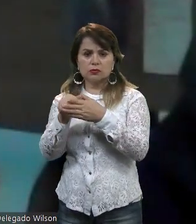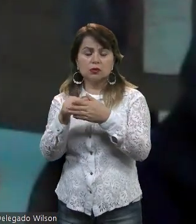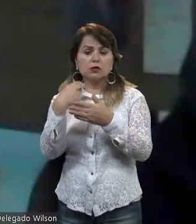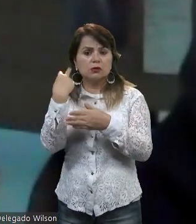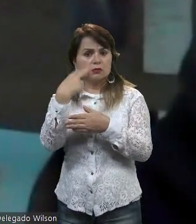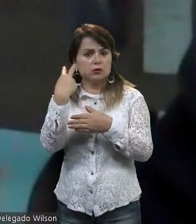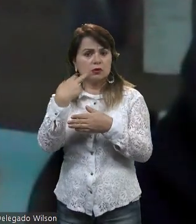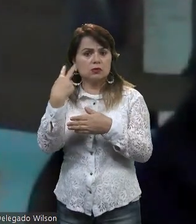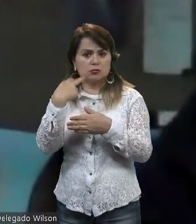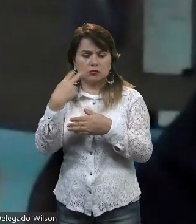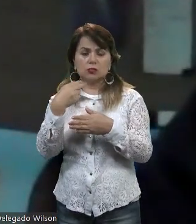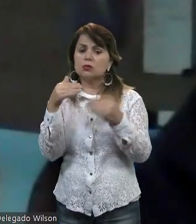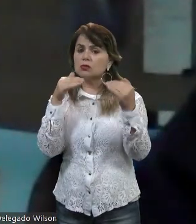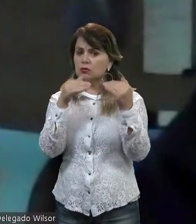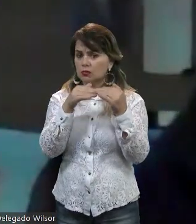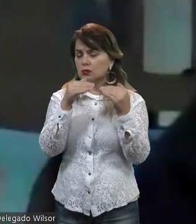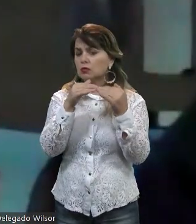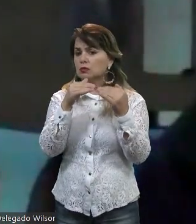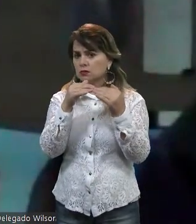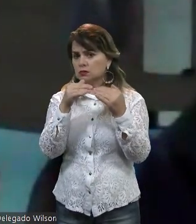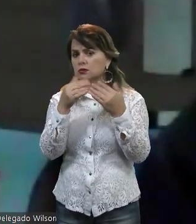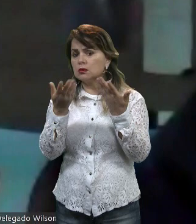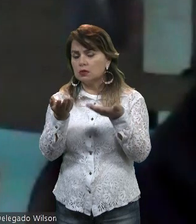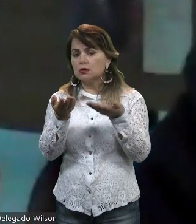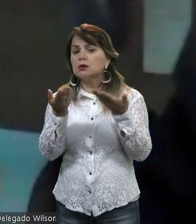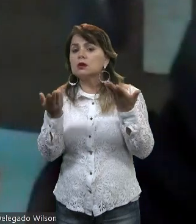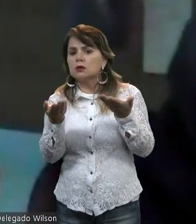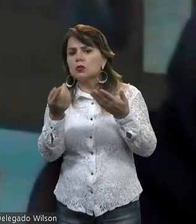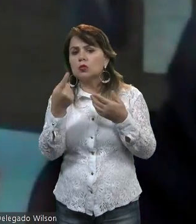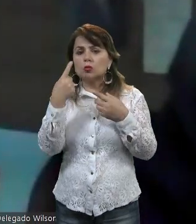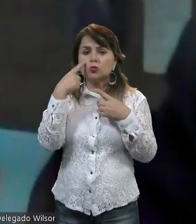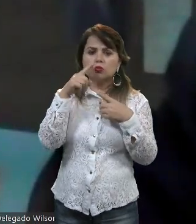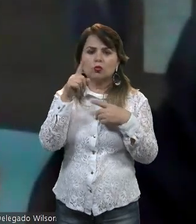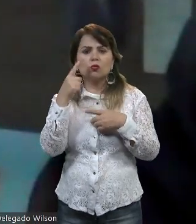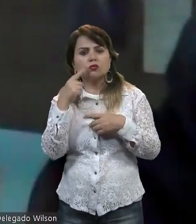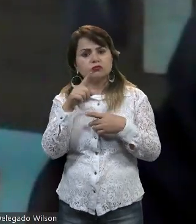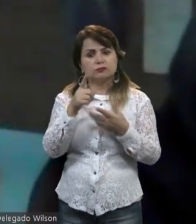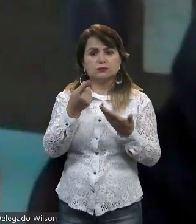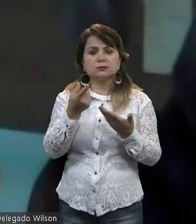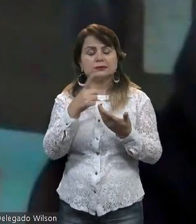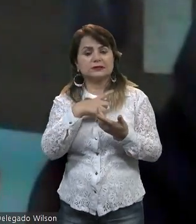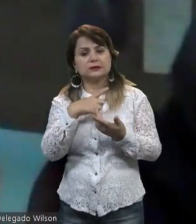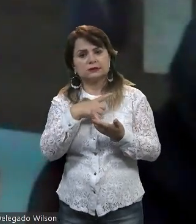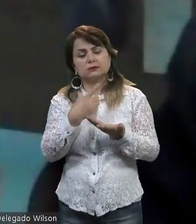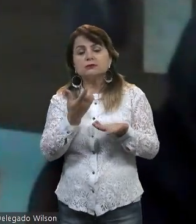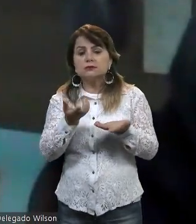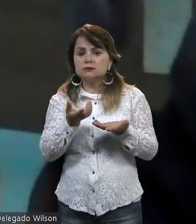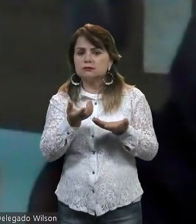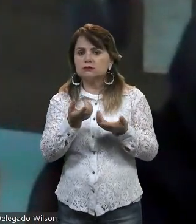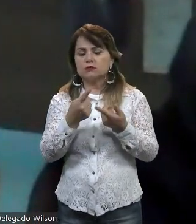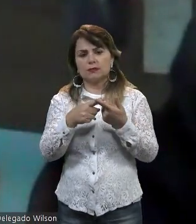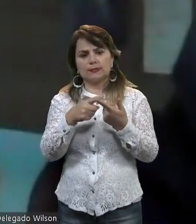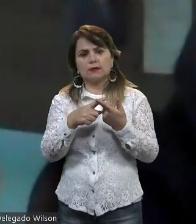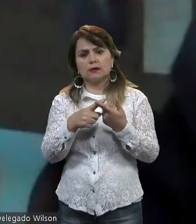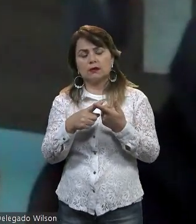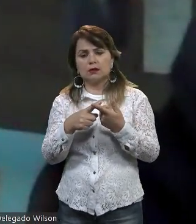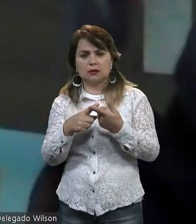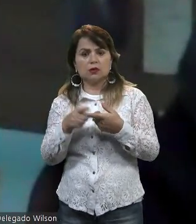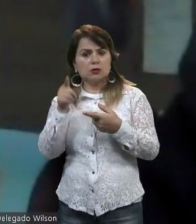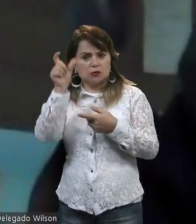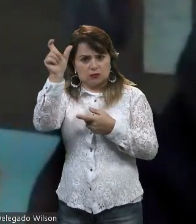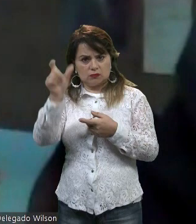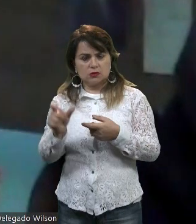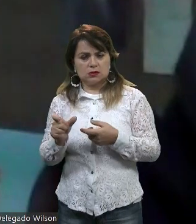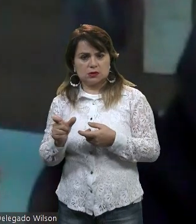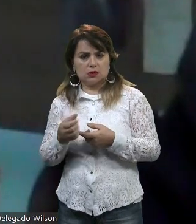projeto. Eu tenho minhas dúvidas aqui, por isso que digo mais uma vez, da decisão acertada de Vossa Excelência de encaminhar para o